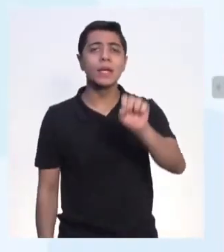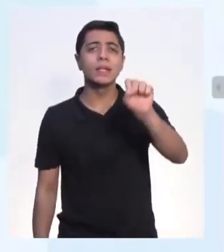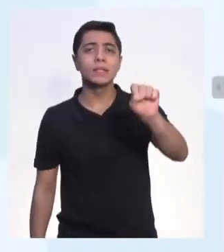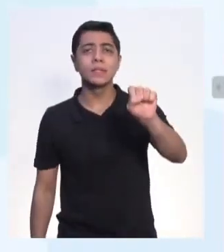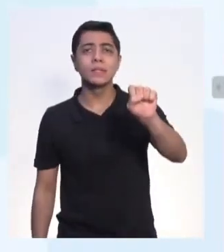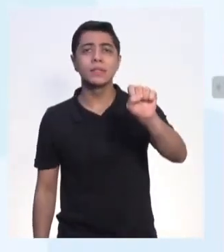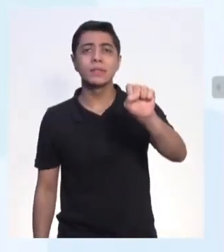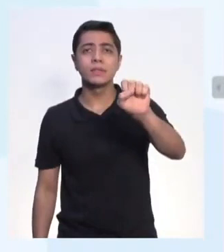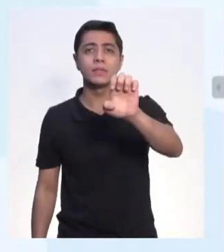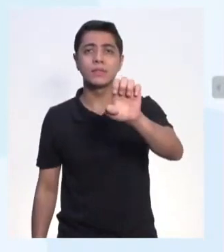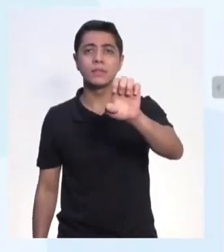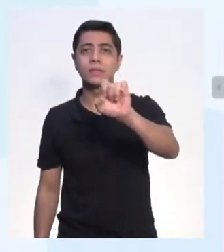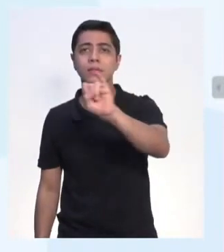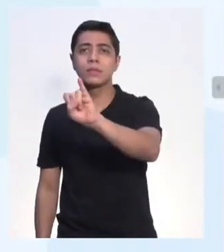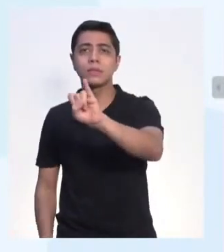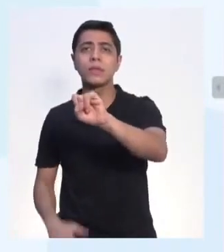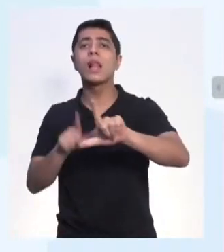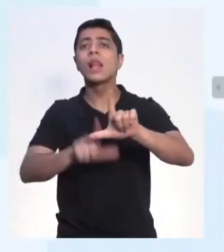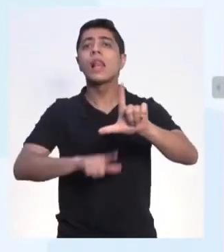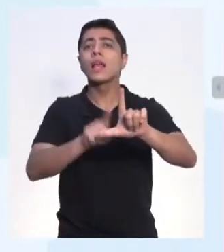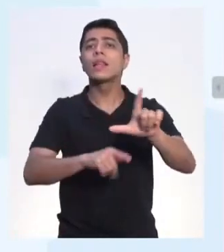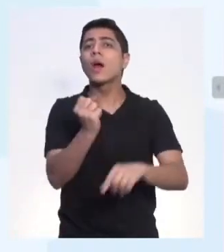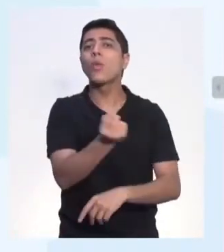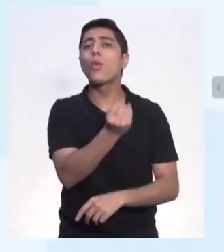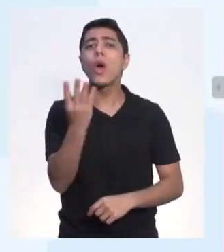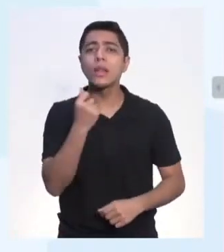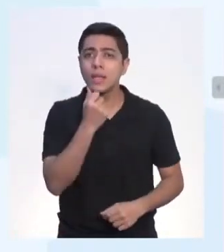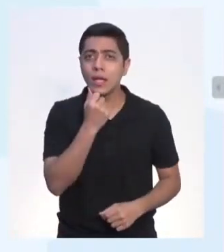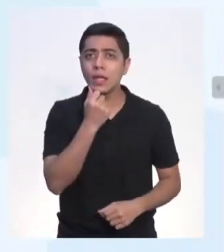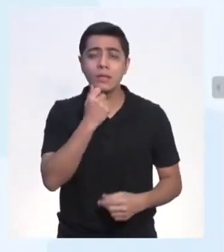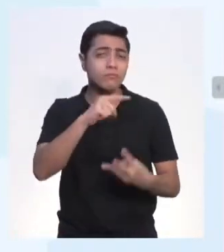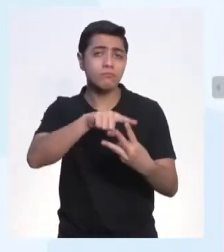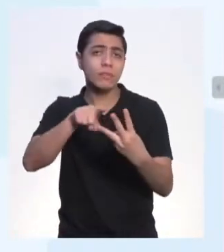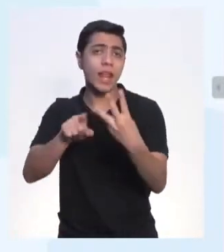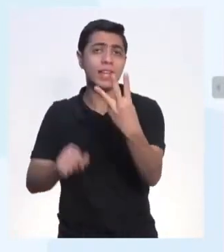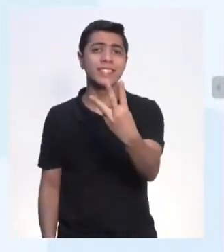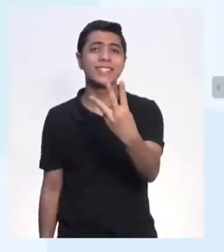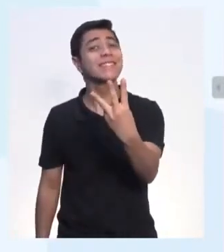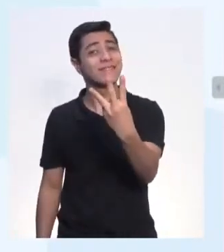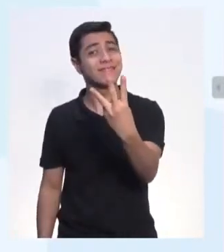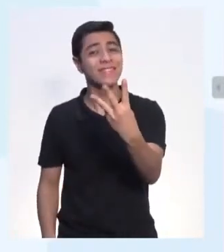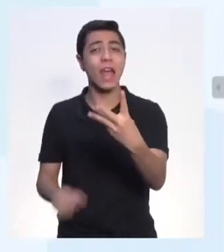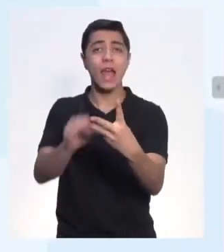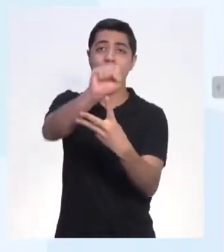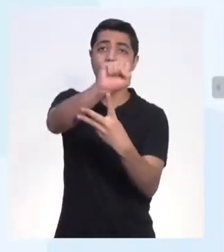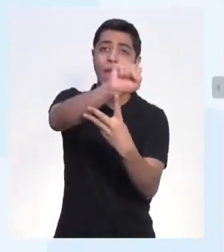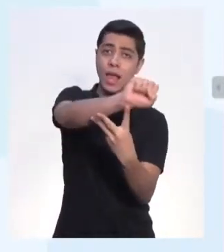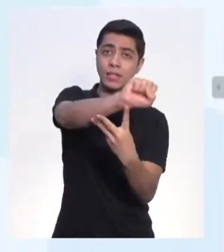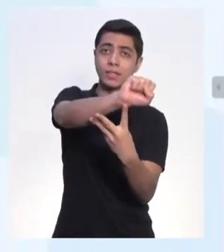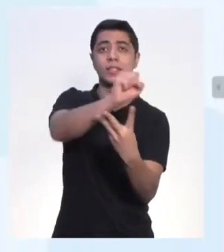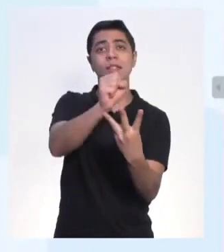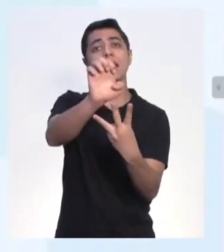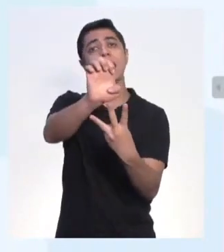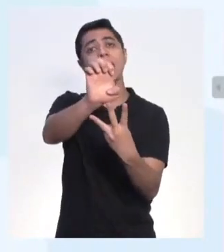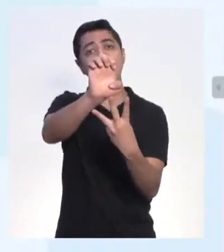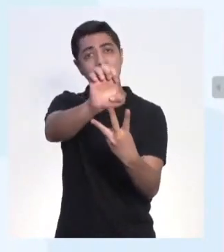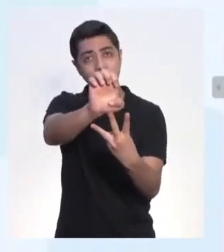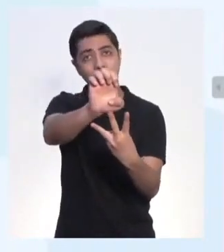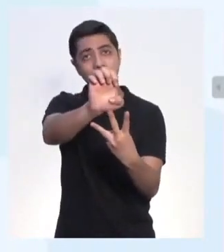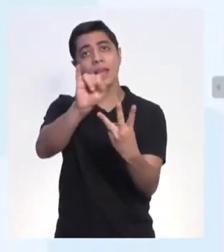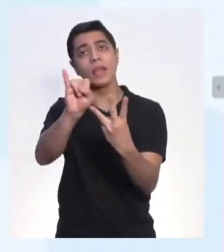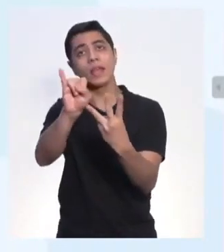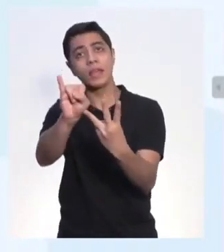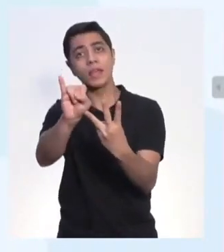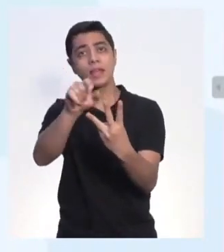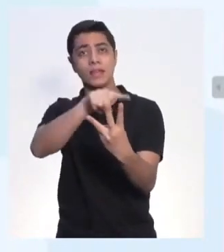3 letras, correto? Perfeito. Quando a gente leu a definição de anagramas,